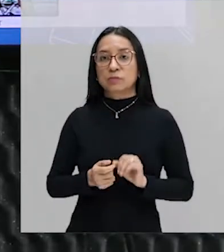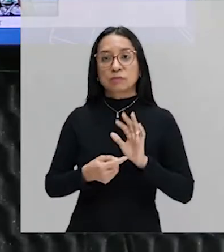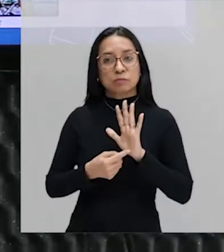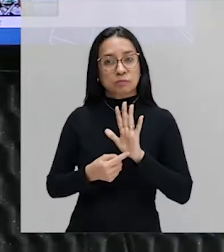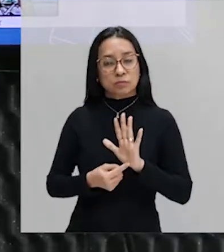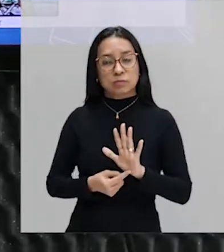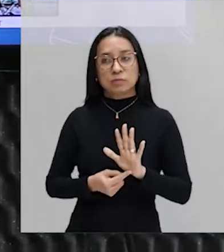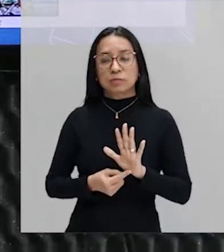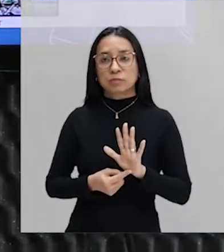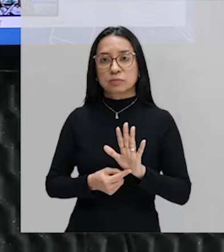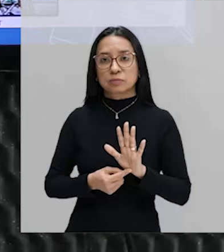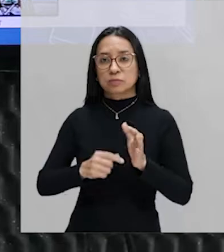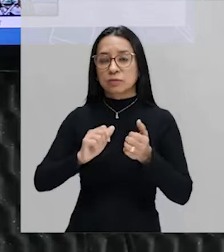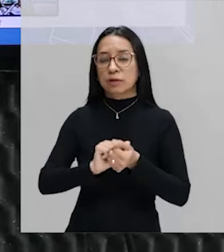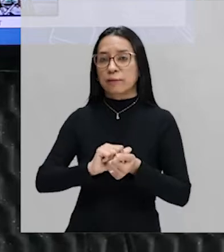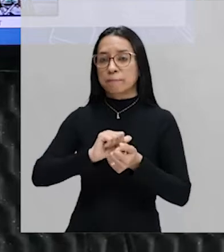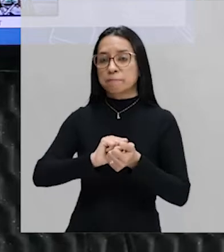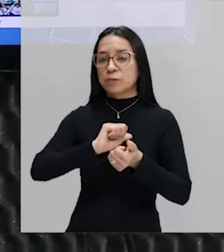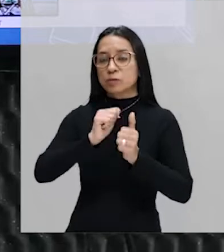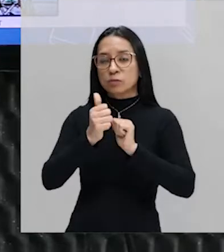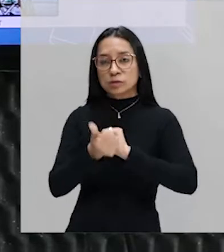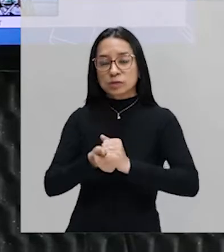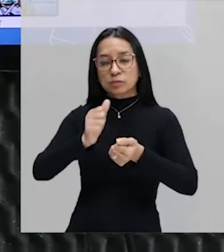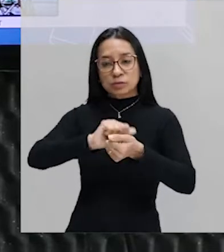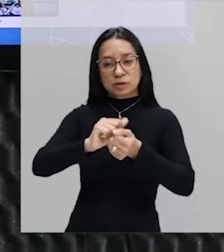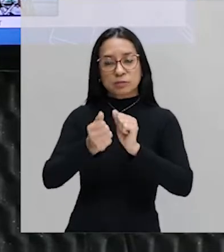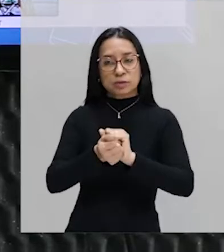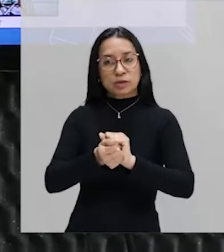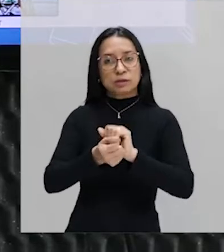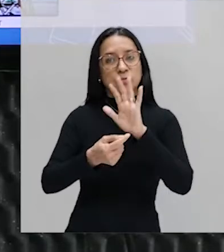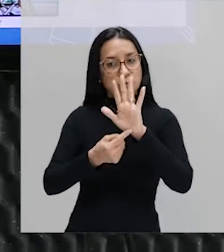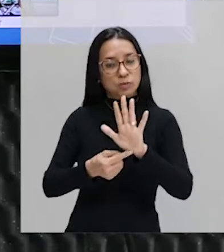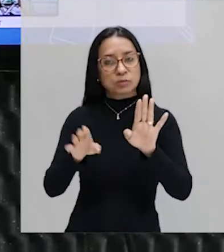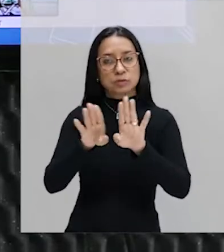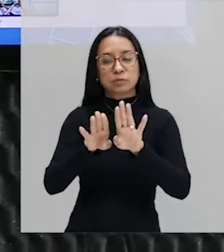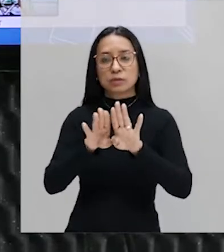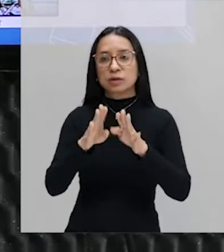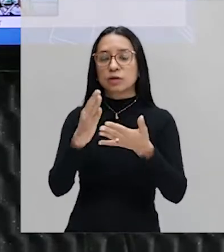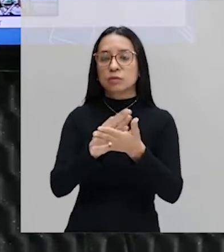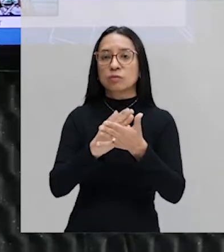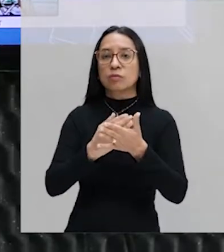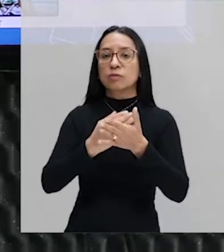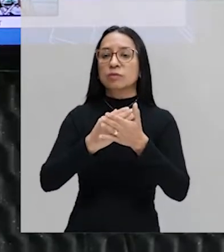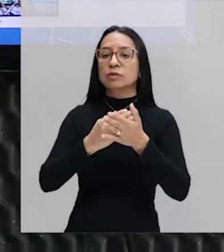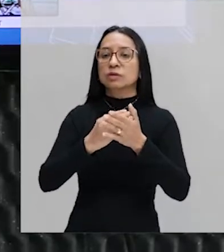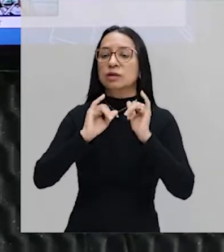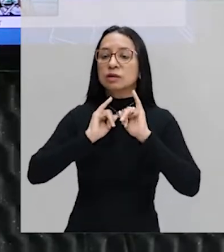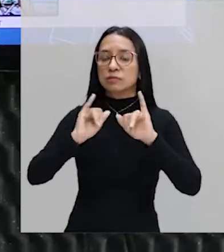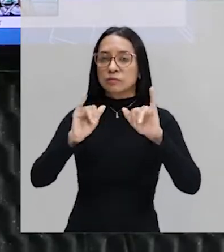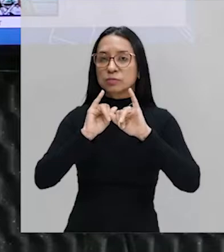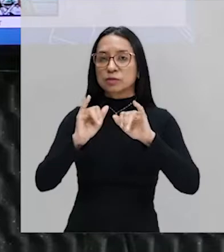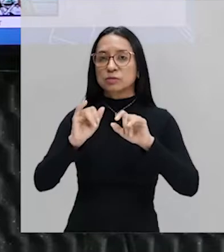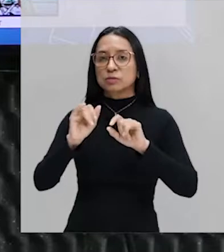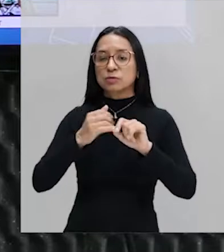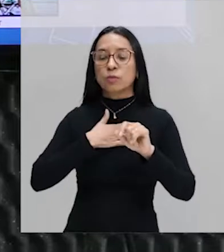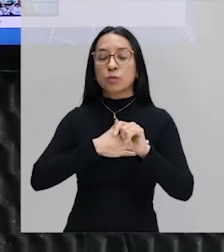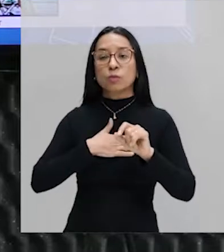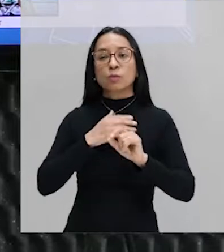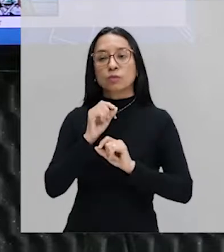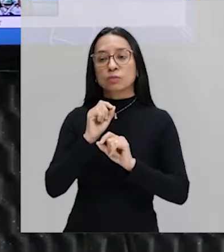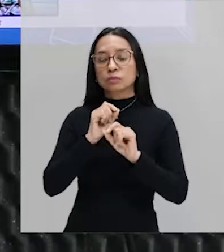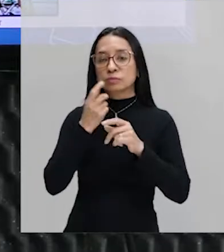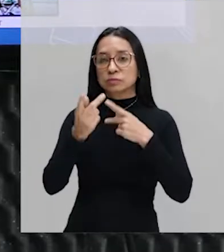trazer para vocês algumas informações. Eu gosto de falar para vocês o que é uma pessoa com deficiência. Eu gosto de falar